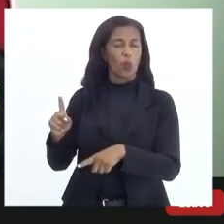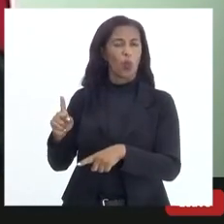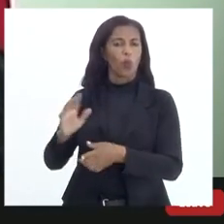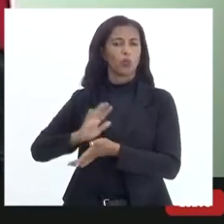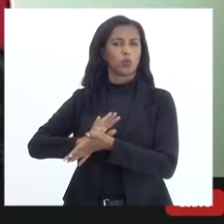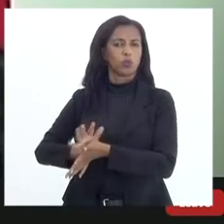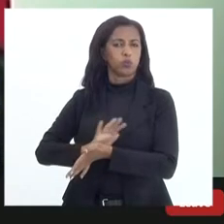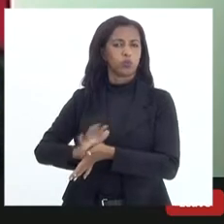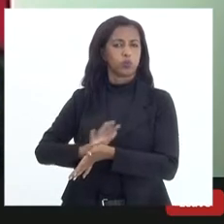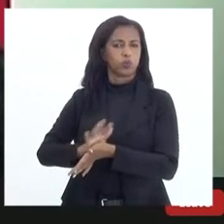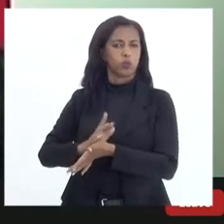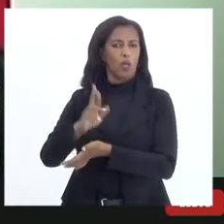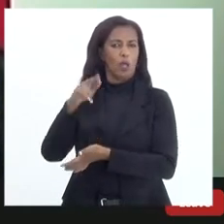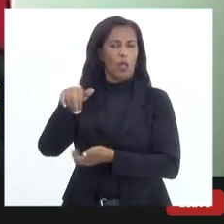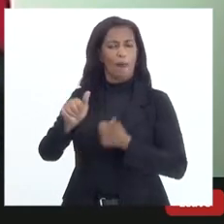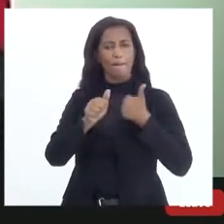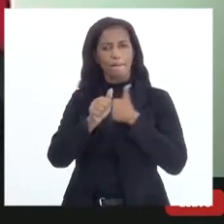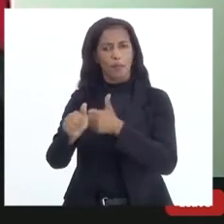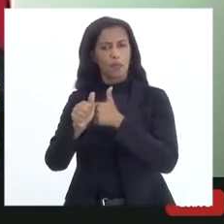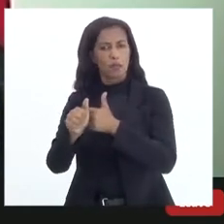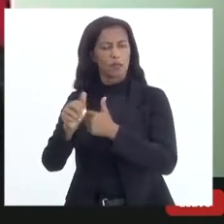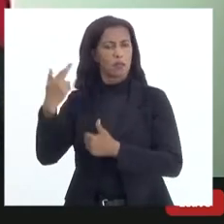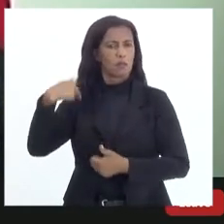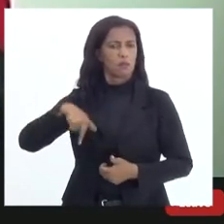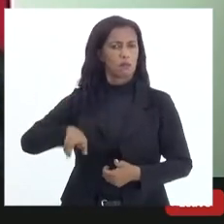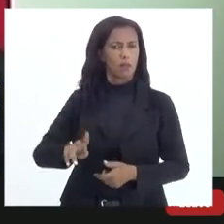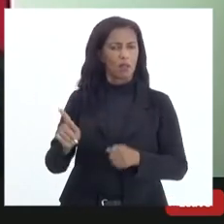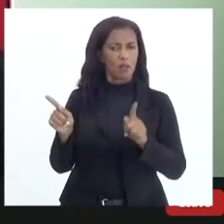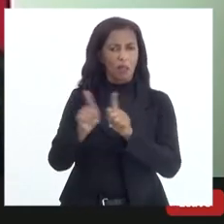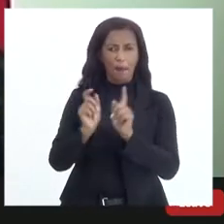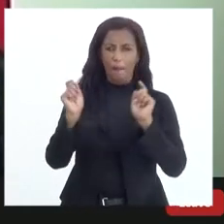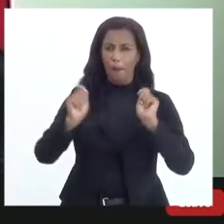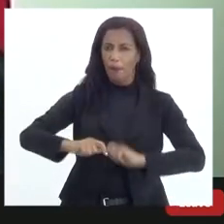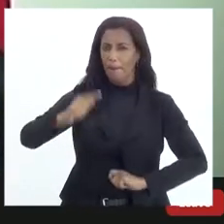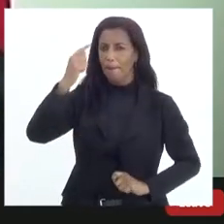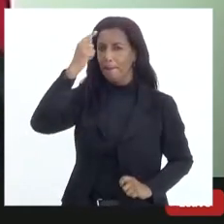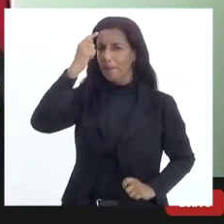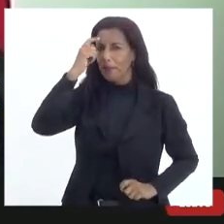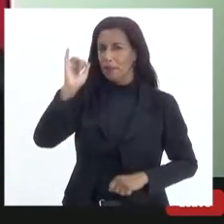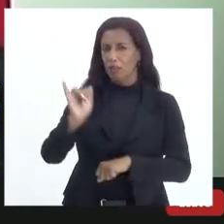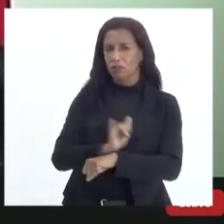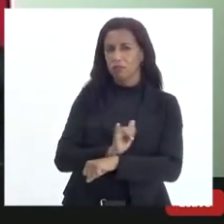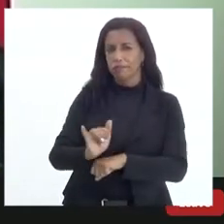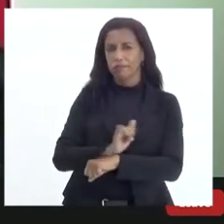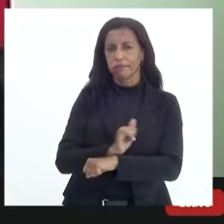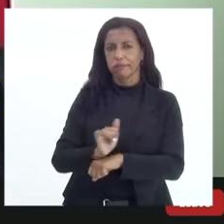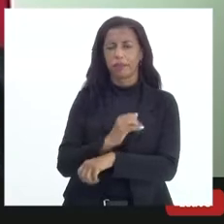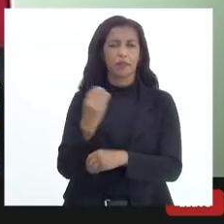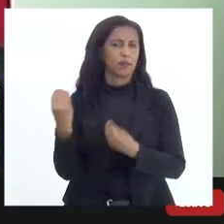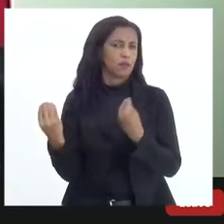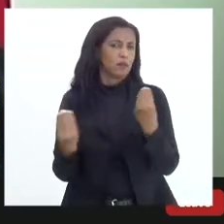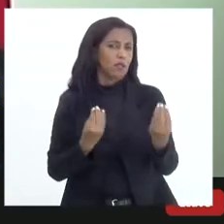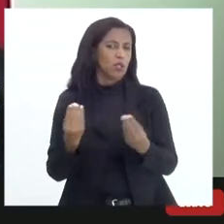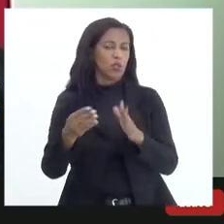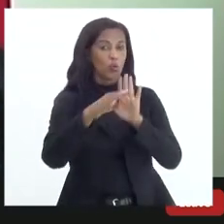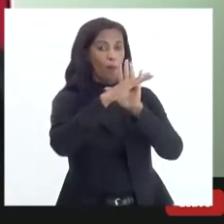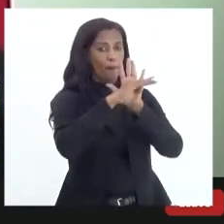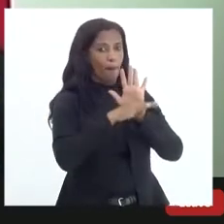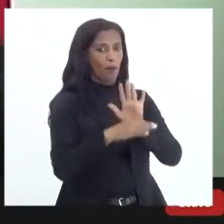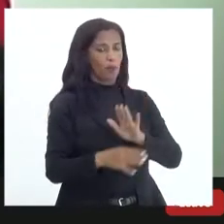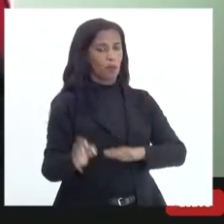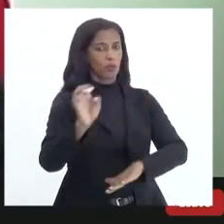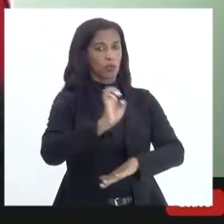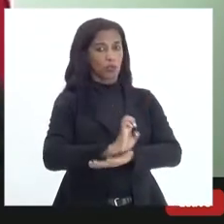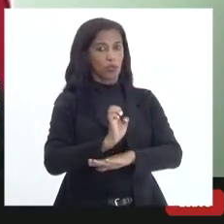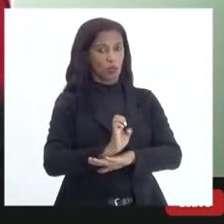religioso, à intolerância, à perseguição religiosa. Nós podemos pensar numa estratégia de um programa